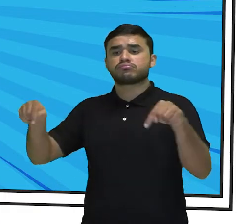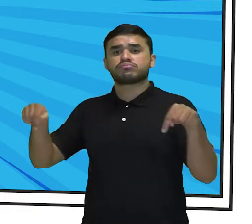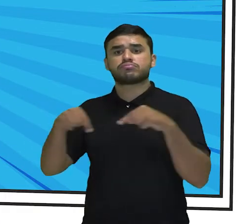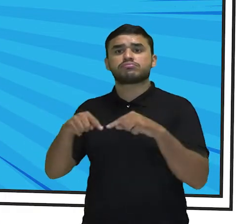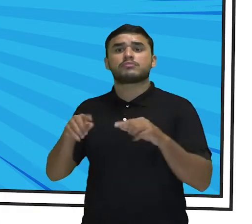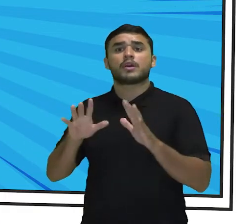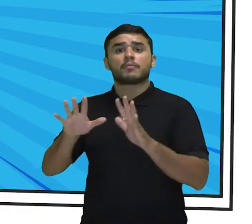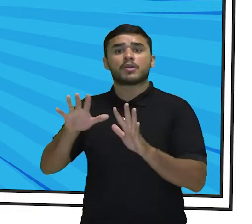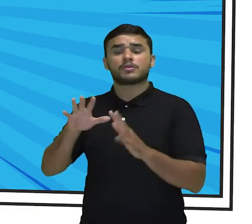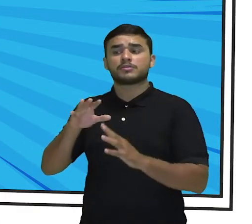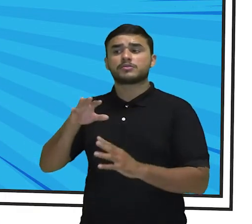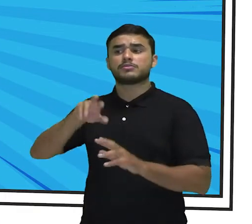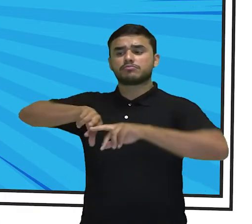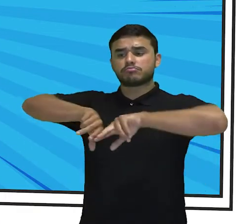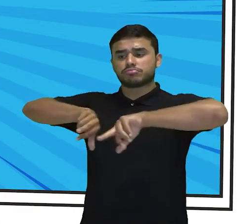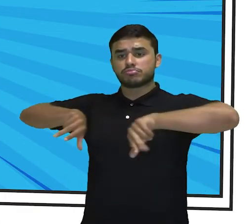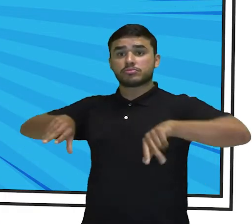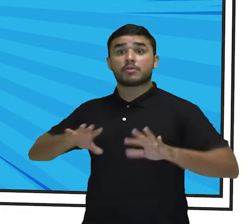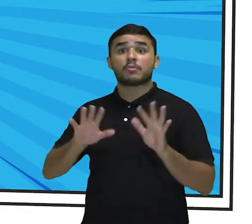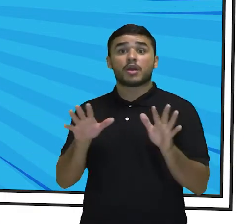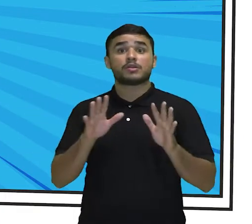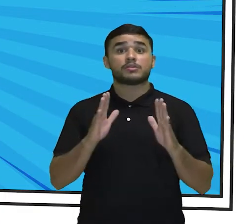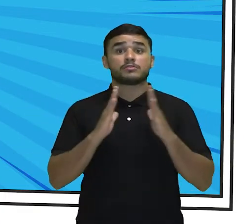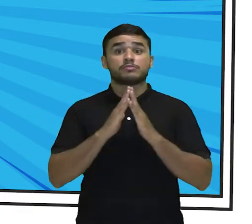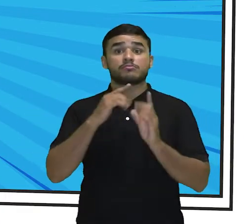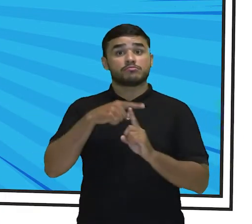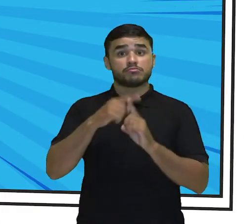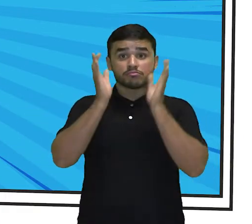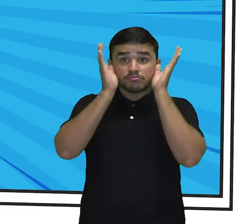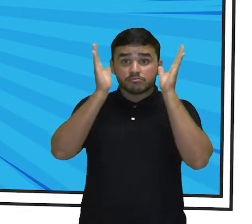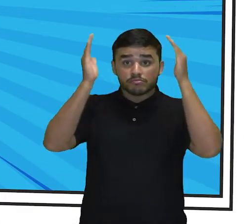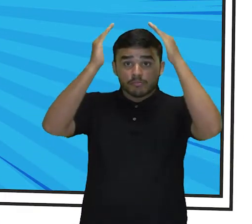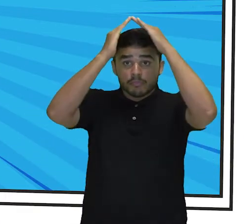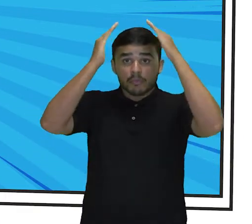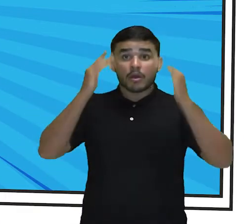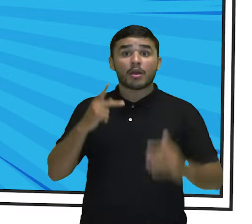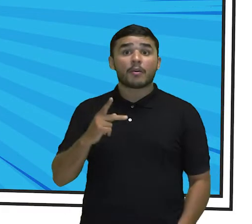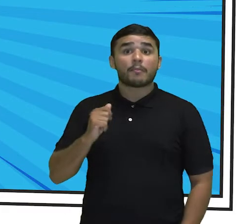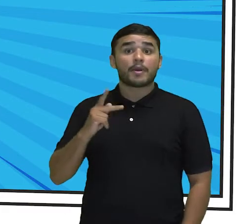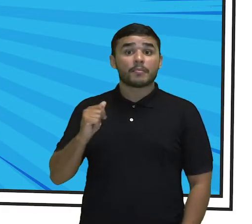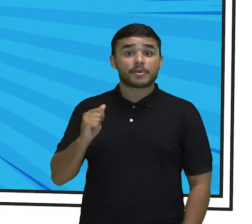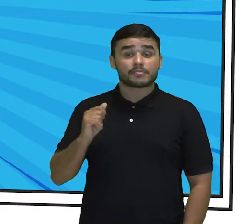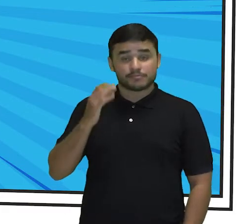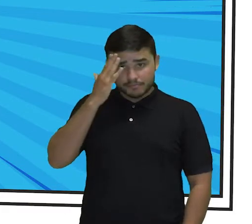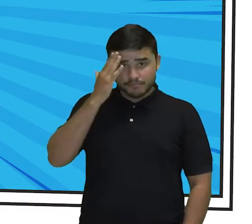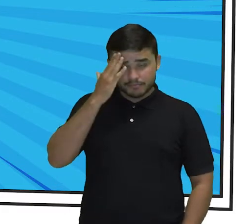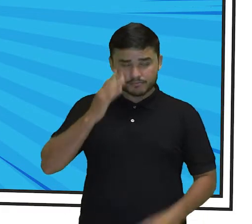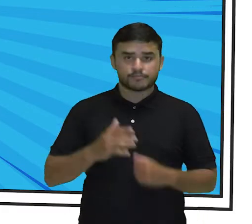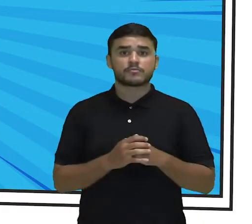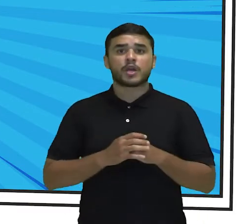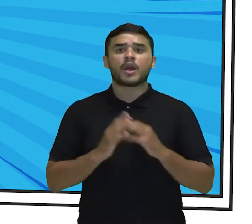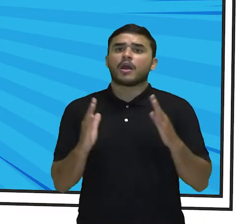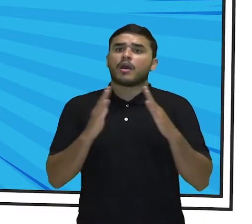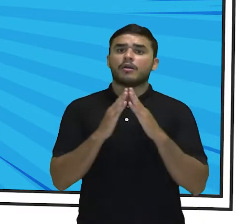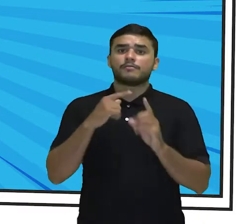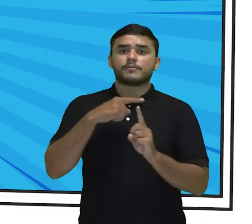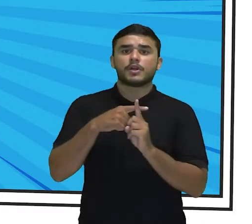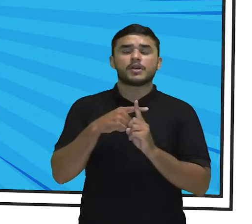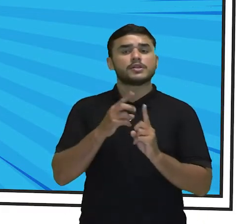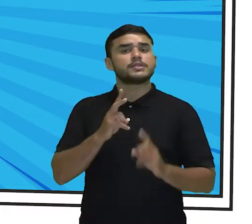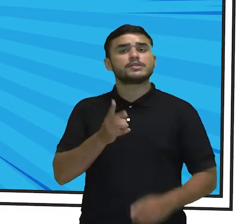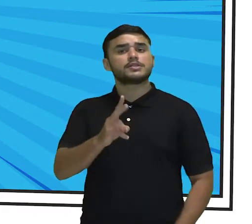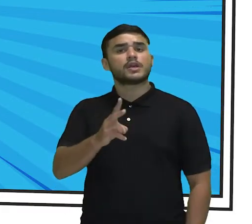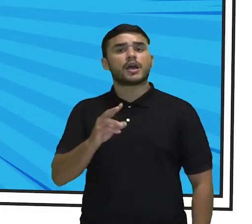é descentralizado. A igreja tinha uma centralização num papa. A igreja ela vivia em um feudalismo